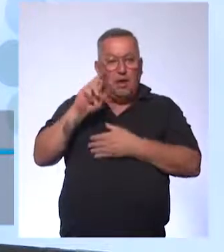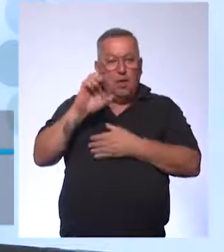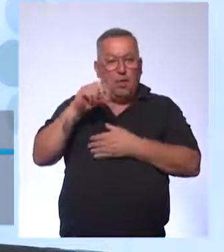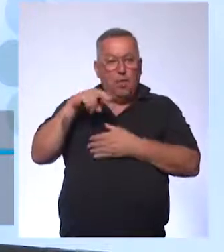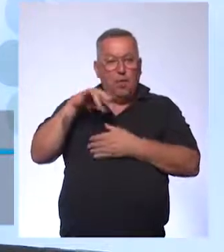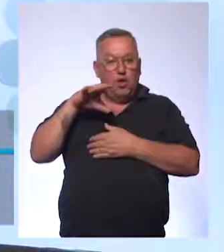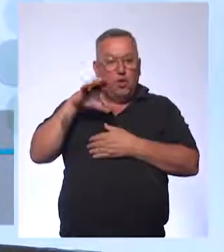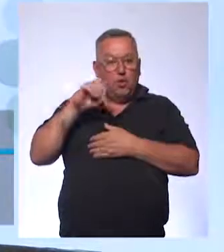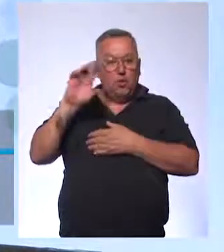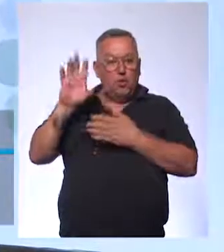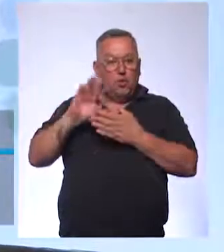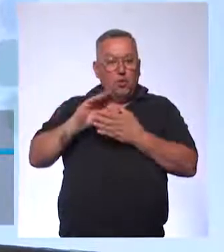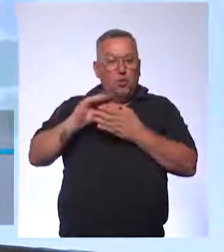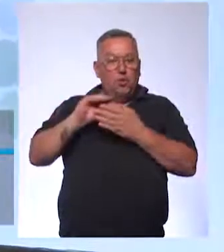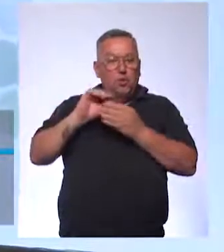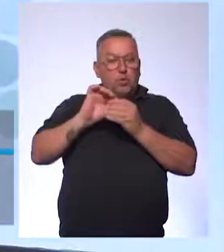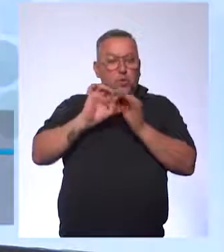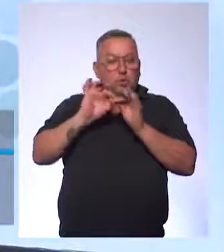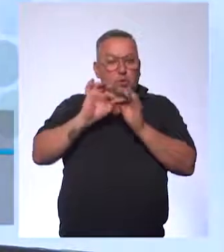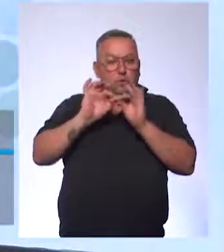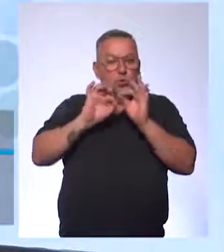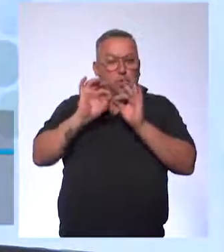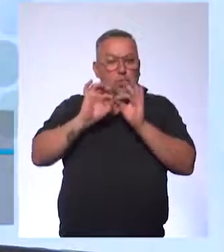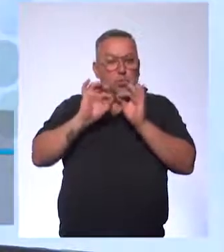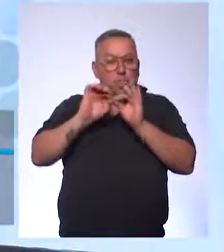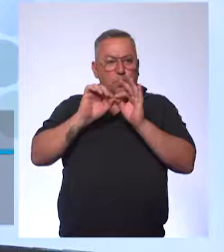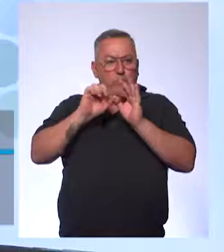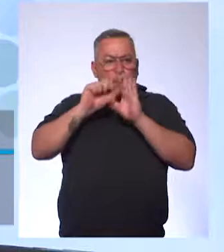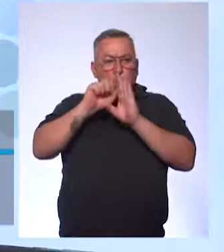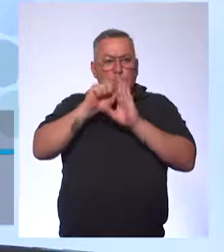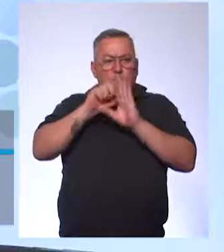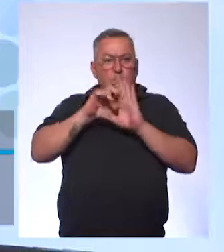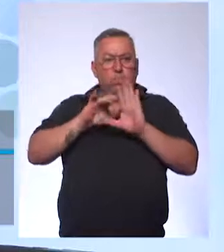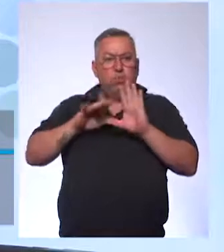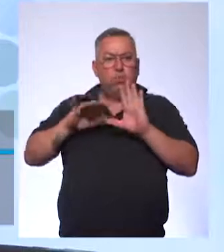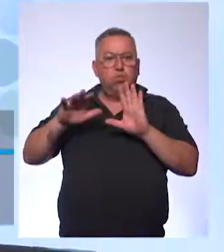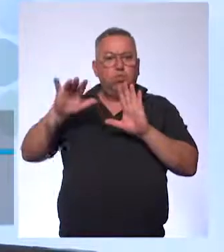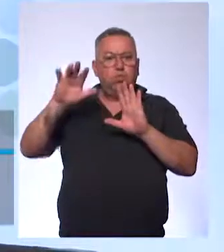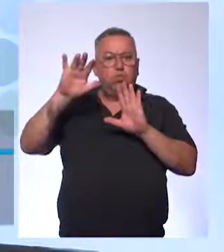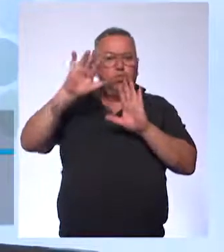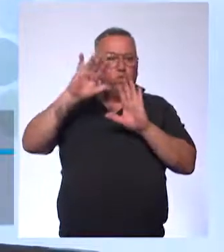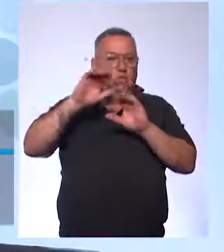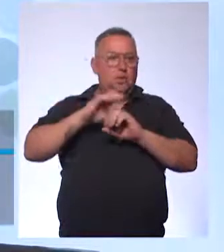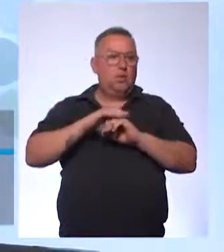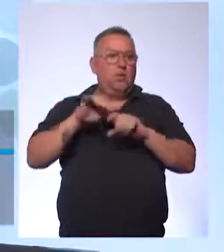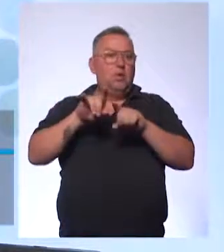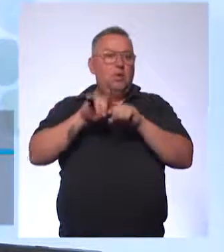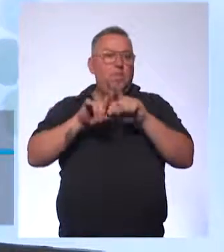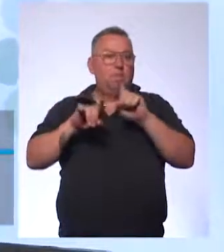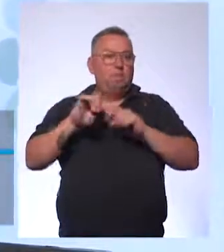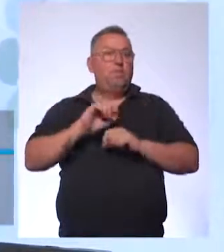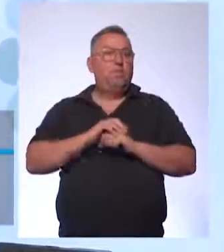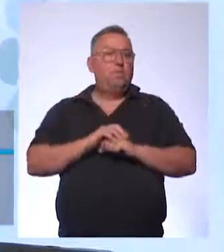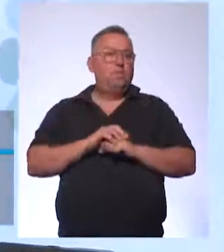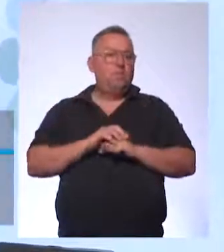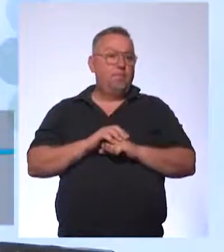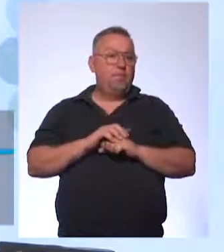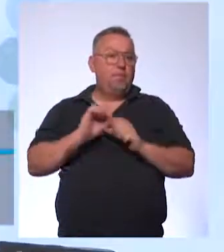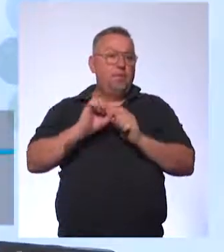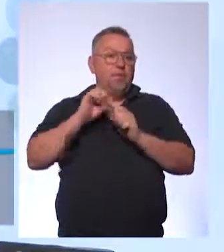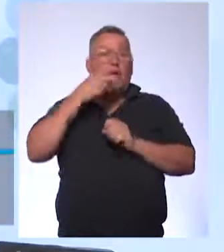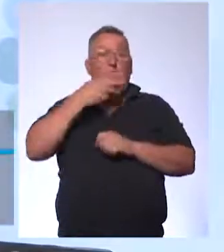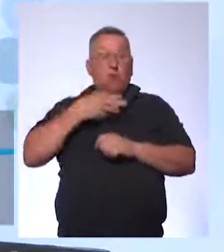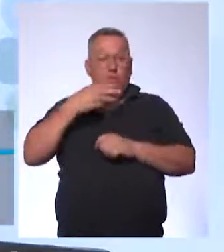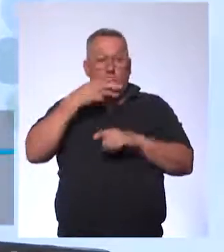aí ela desmancha essa molécula para produzir lá proteínas, etc e tal, inclusive açúcar, né?